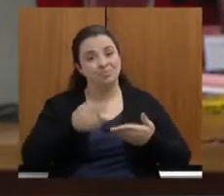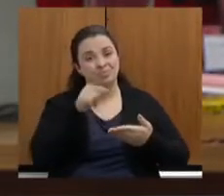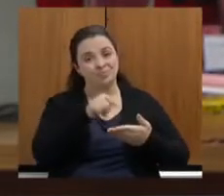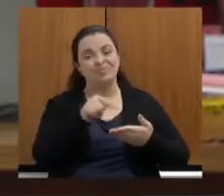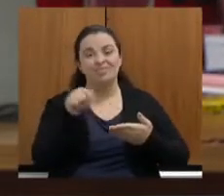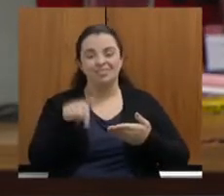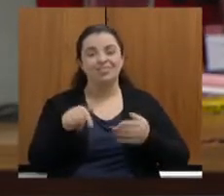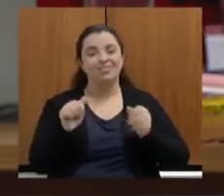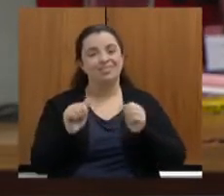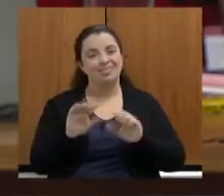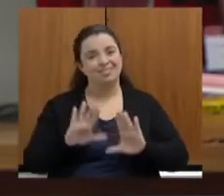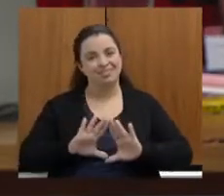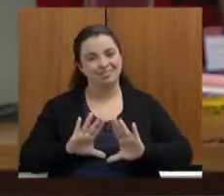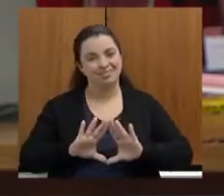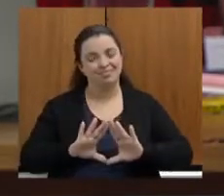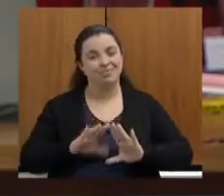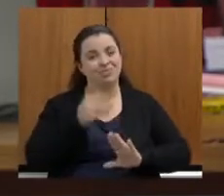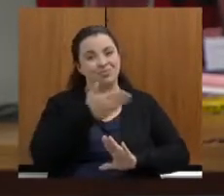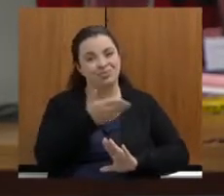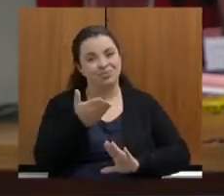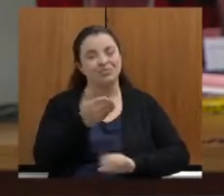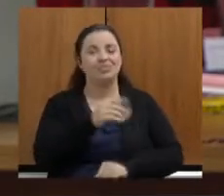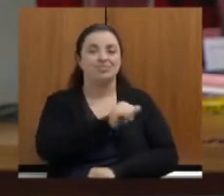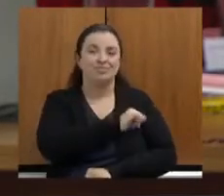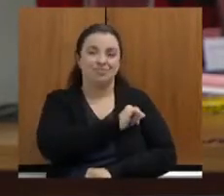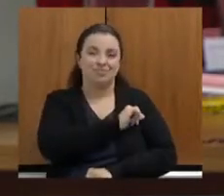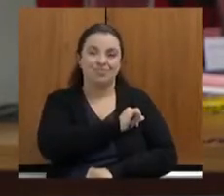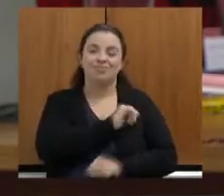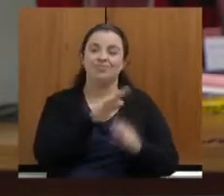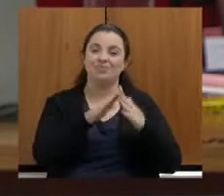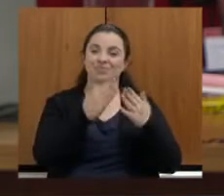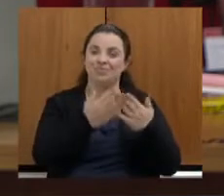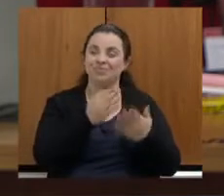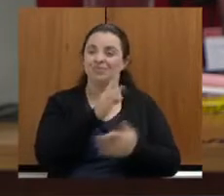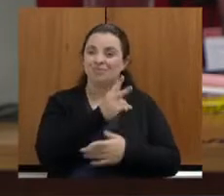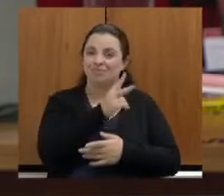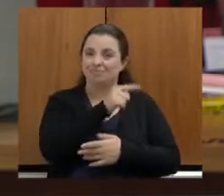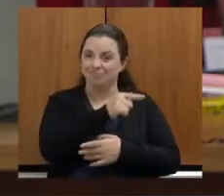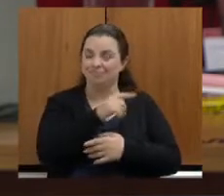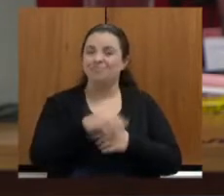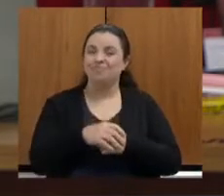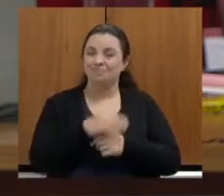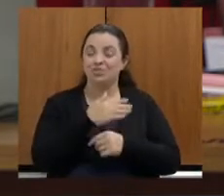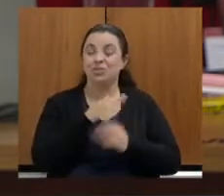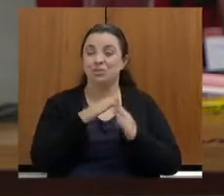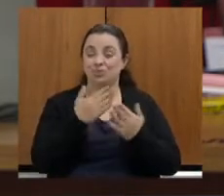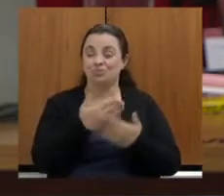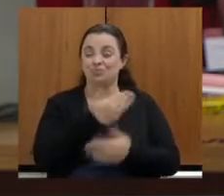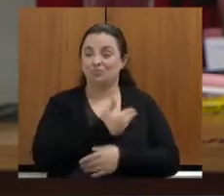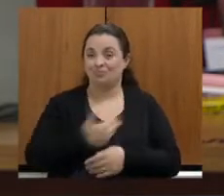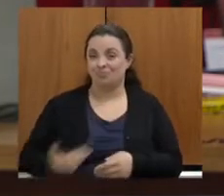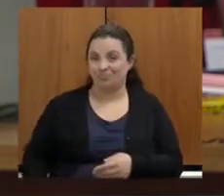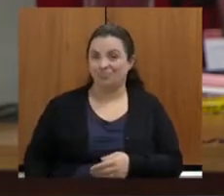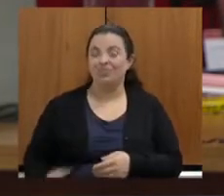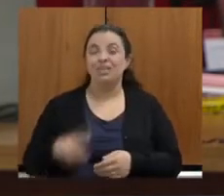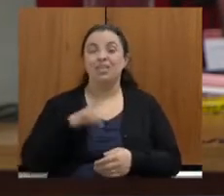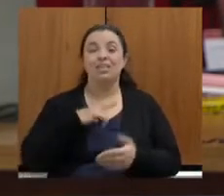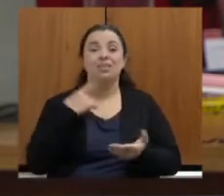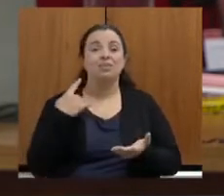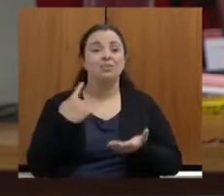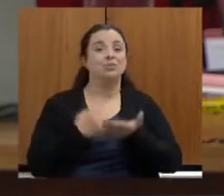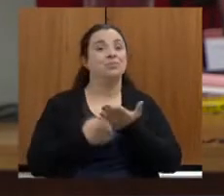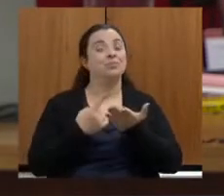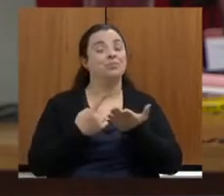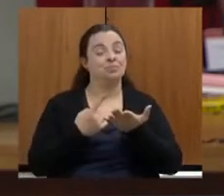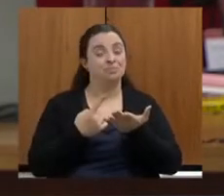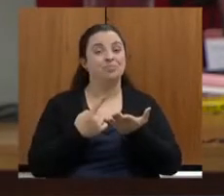conosco Vocês que são alunos né da Escola Estadual que tem esse compromisso com a